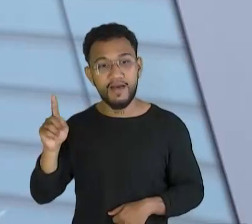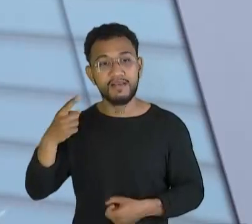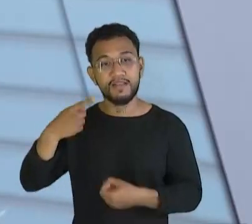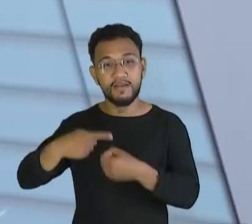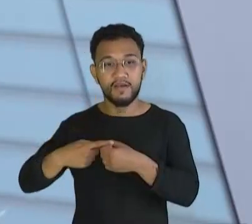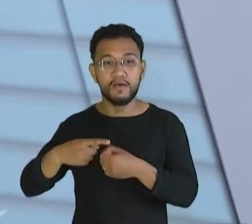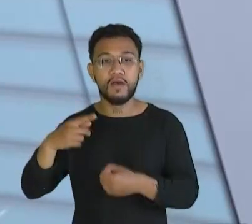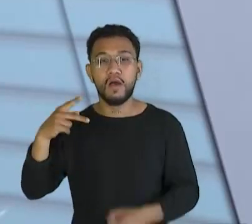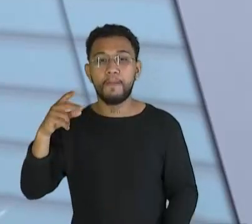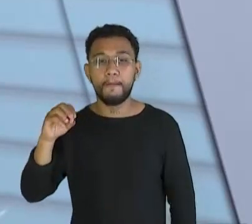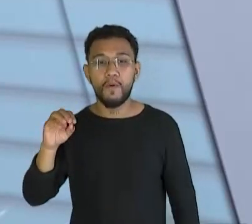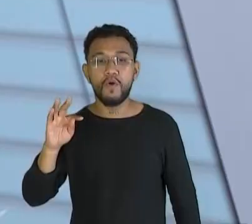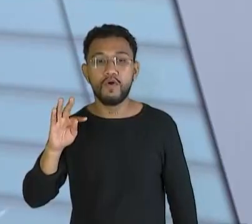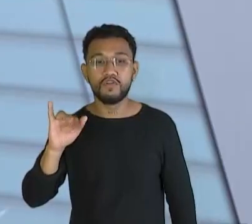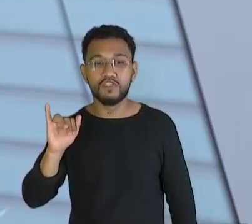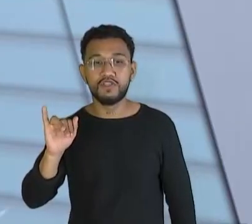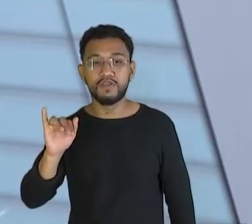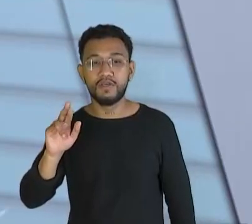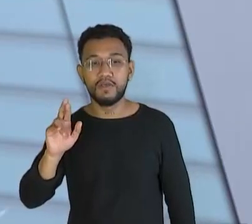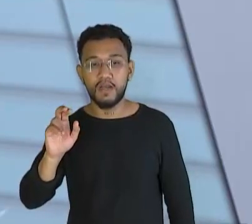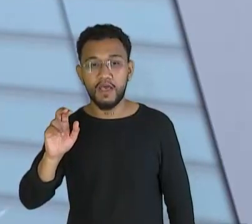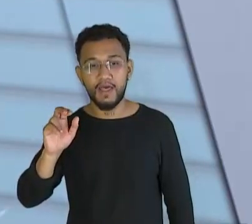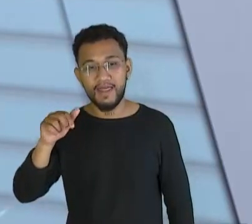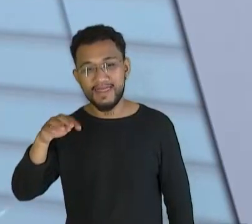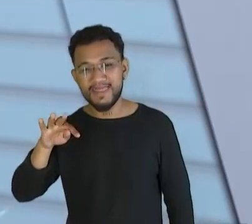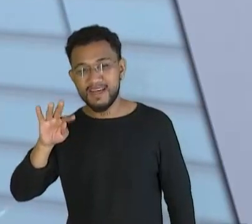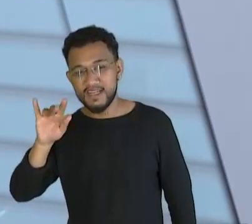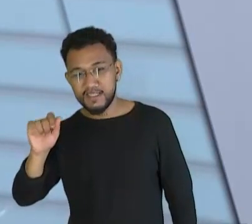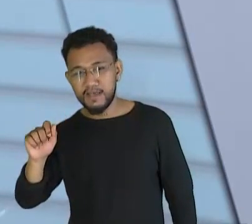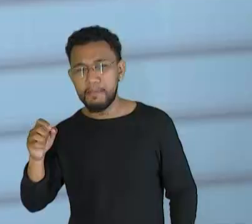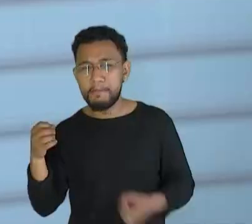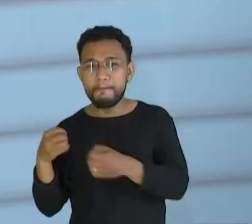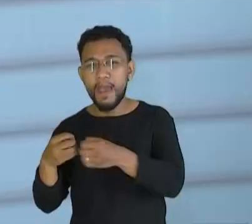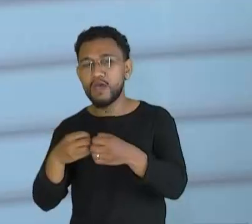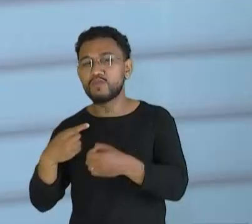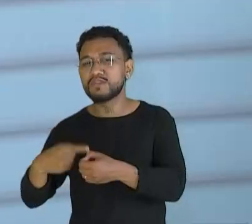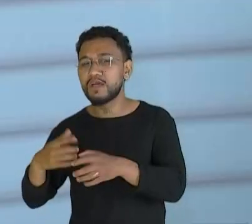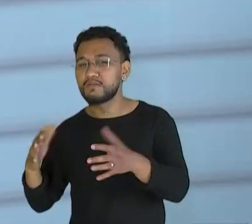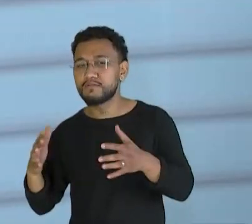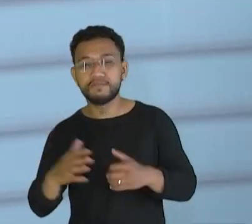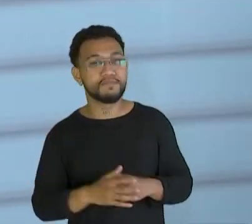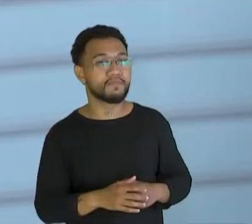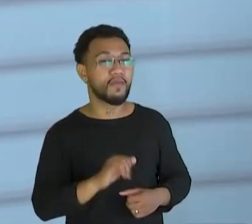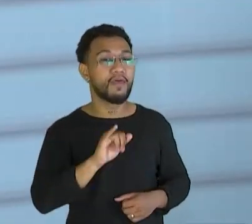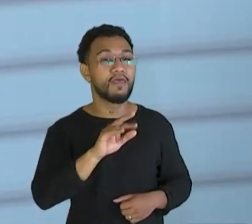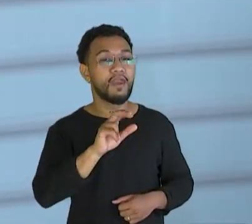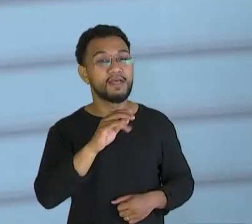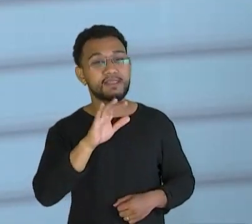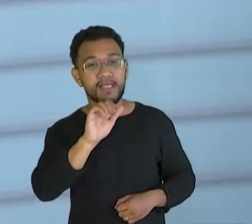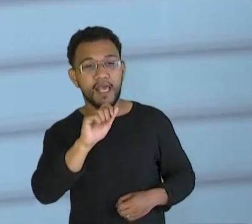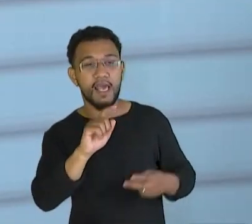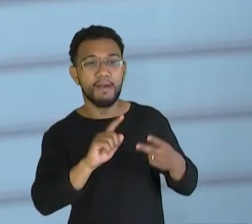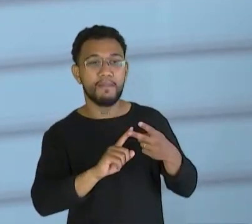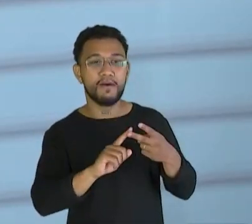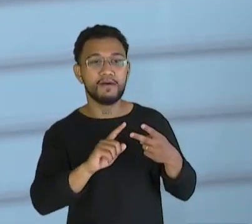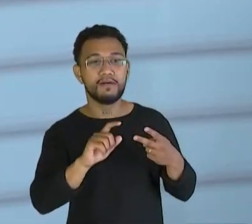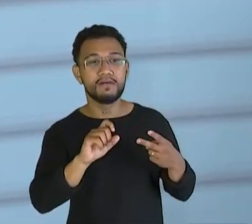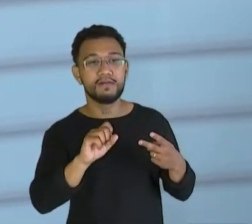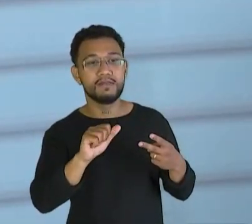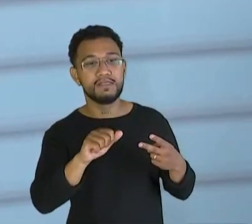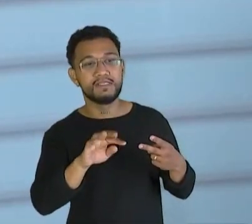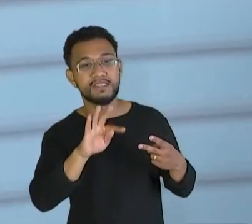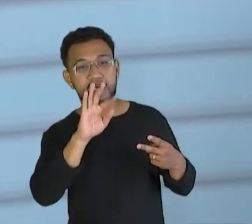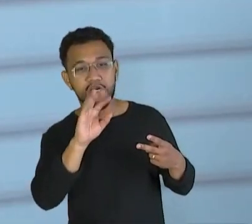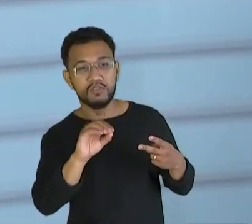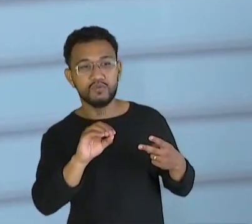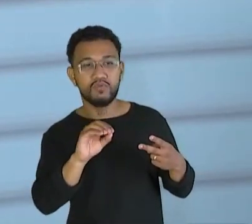Potiretama fica perto de qual cidade, Potiretama? Fica entre Iracema e Alto Santo. Alto Santo. E